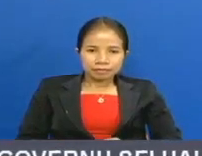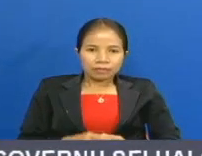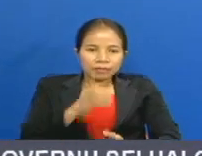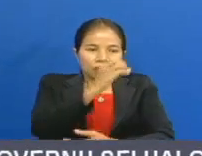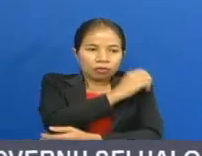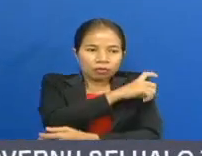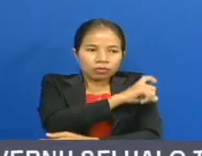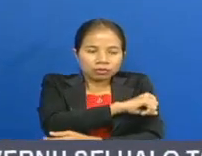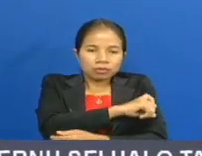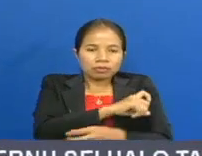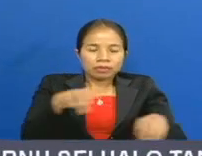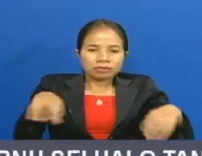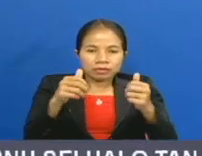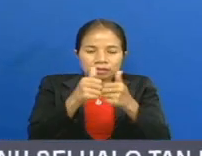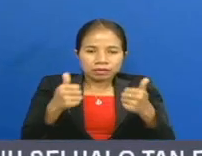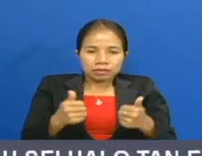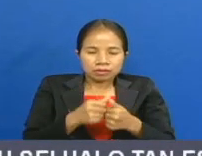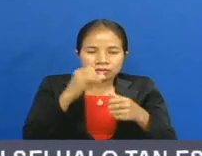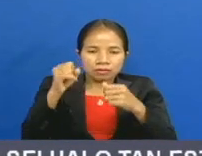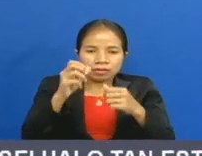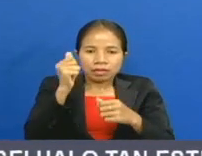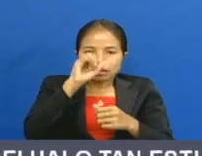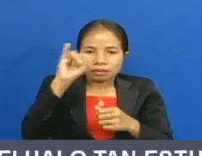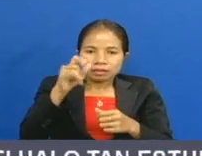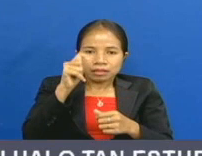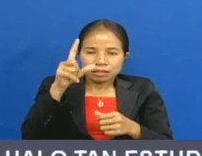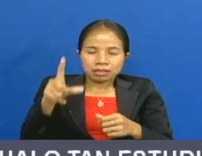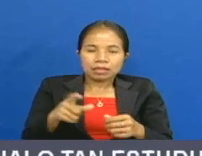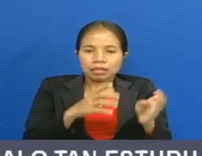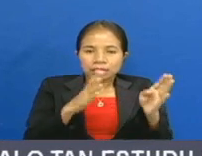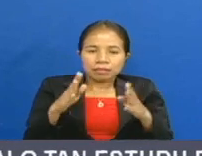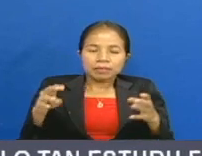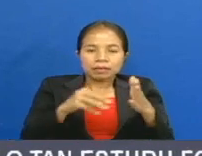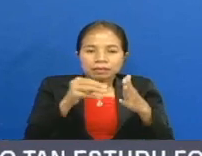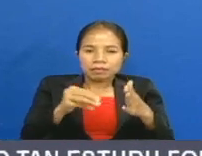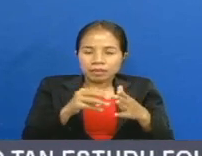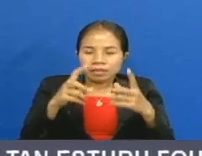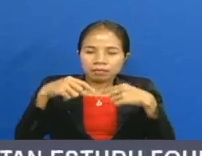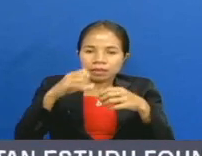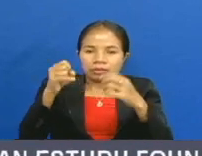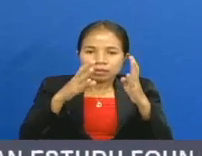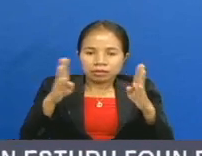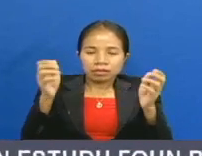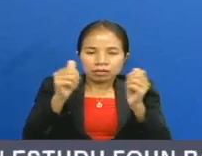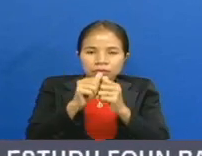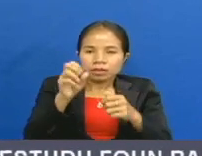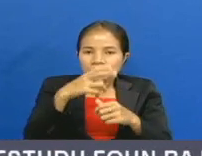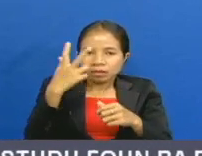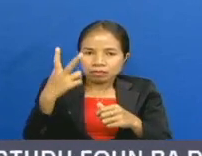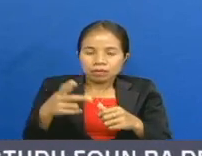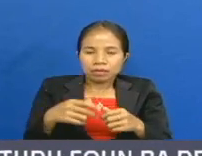Oxfam Serviço Mútuo, Associação Jornalista Timor-Leste, organiza mediador para jornalistas Sanolo